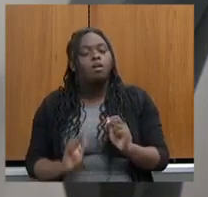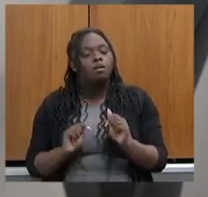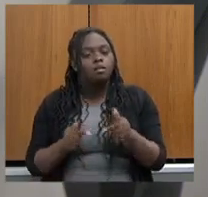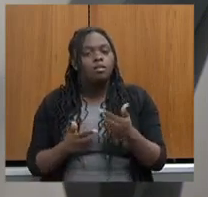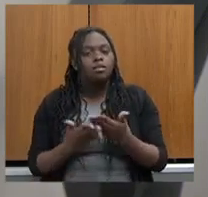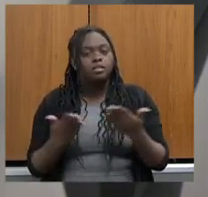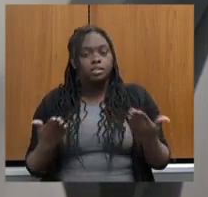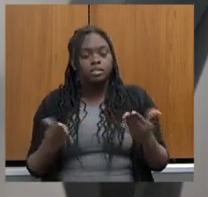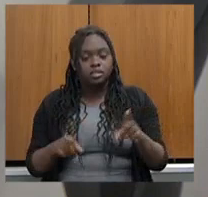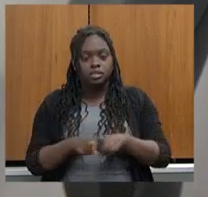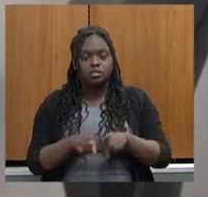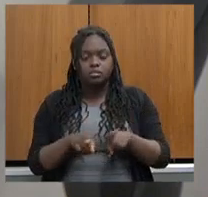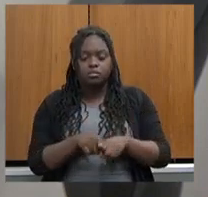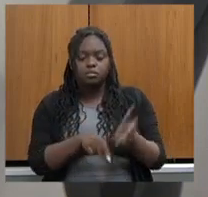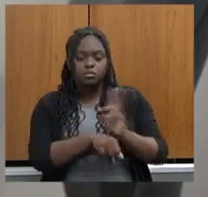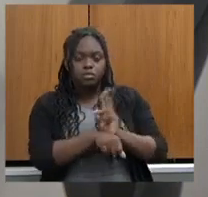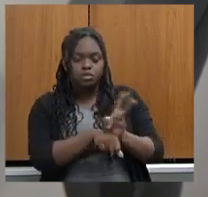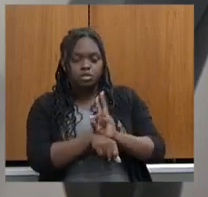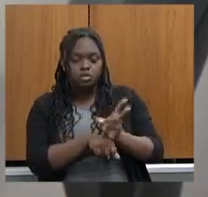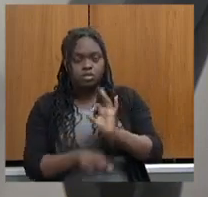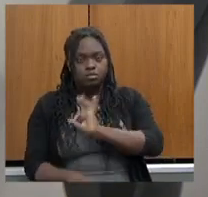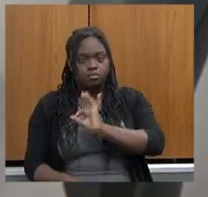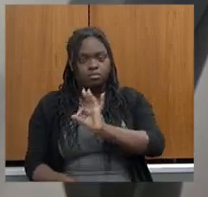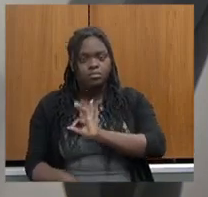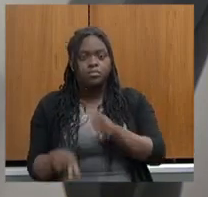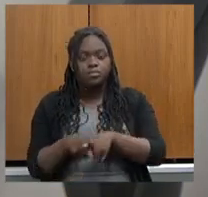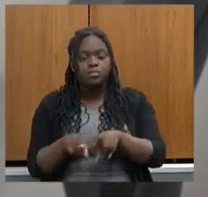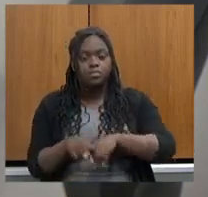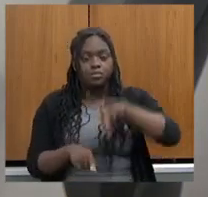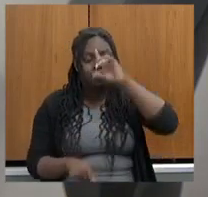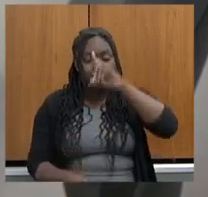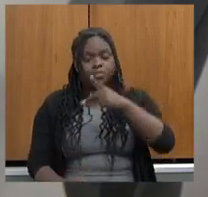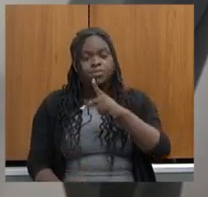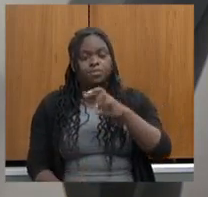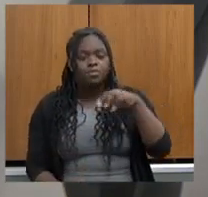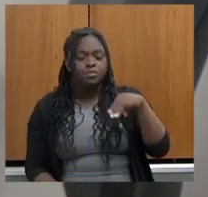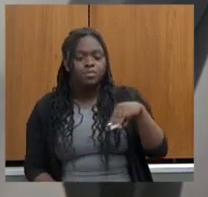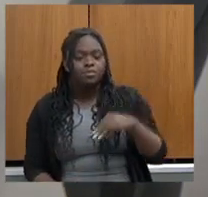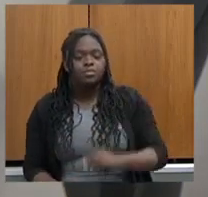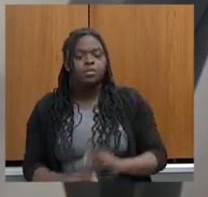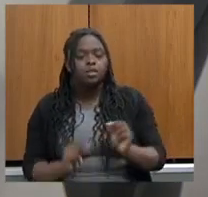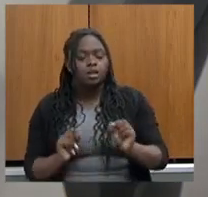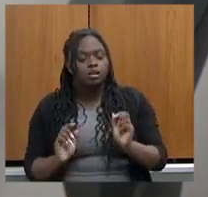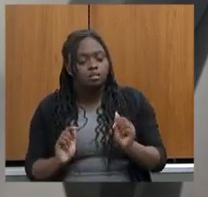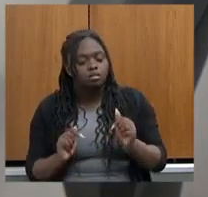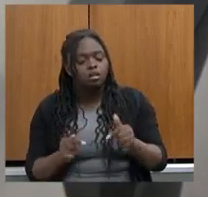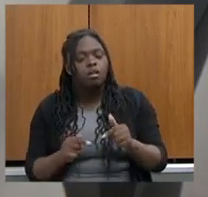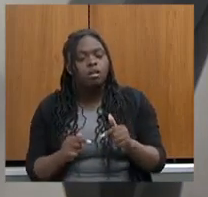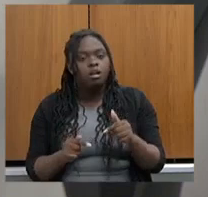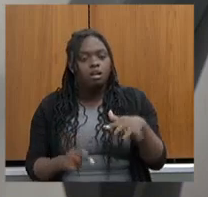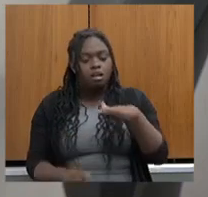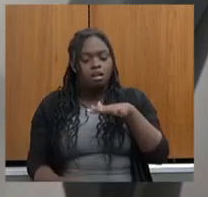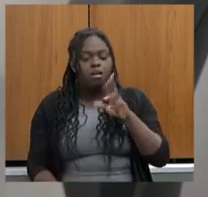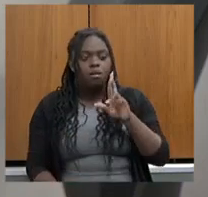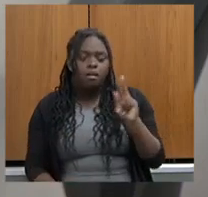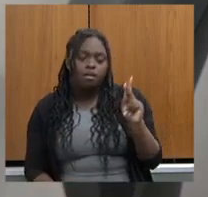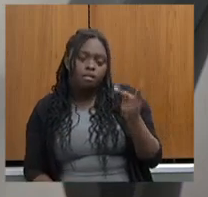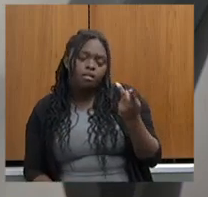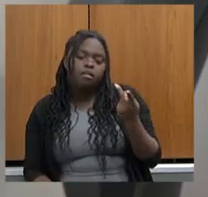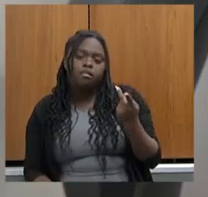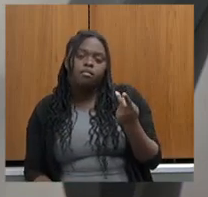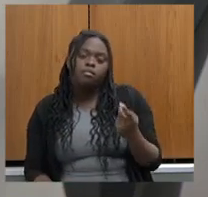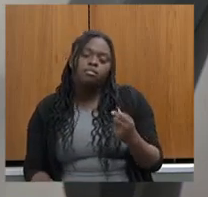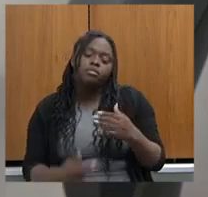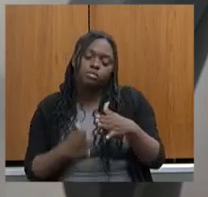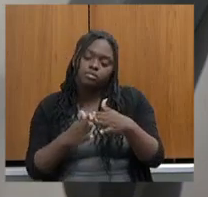fiz ao cheddar Polícia Civil fiz o comandante da PM é a questão do efetivo do recurso humano Essa é o outro apelo que eu faço que eu